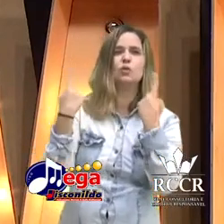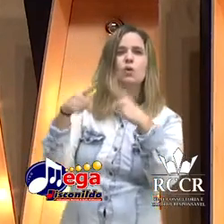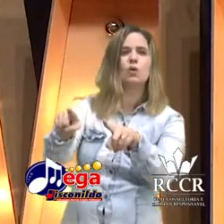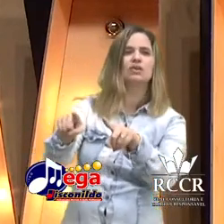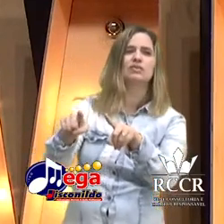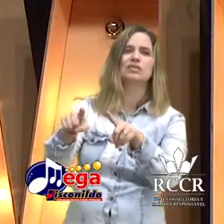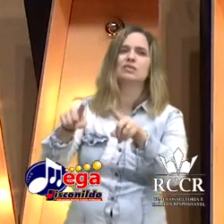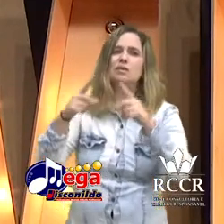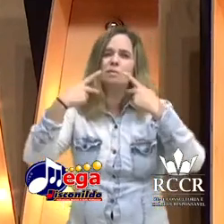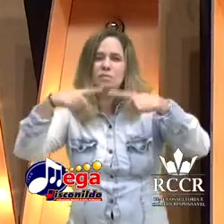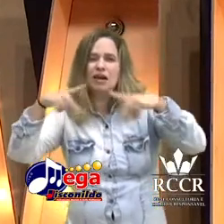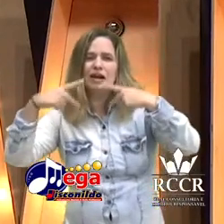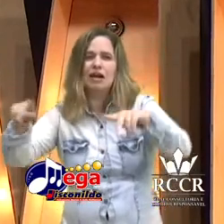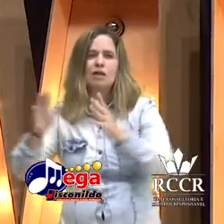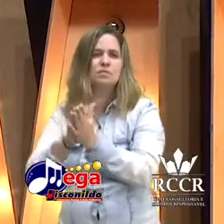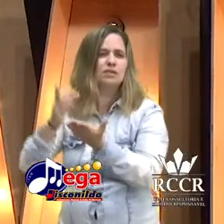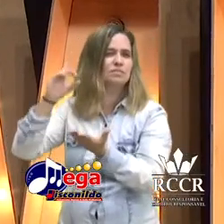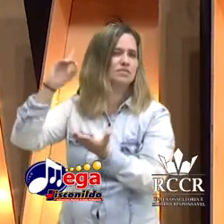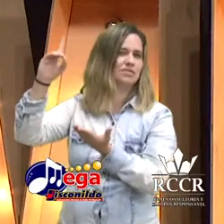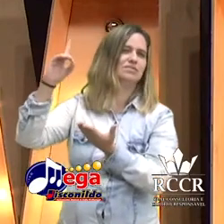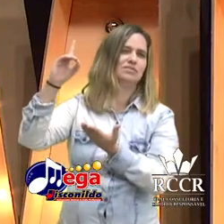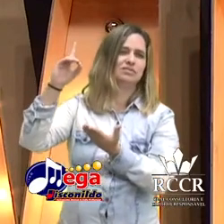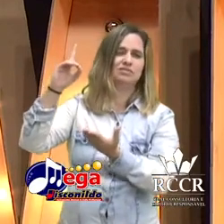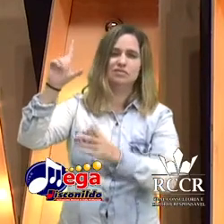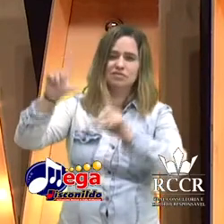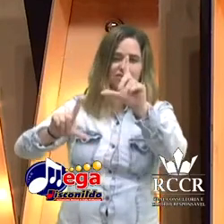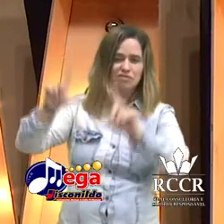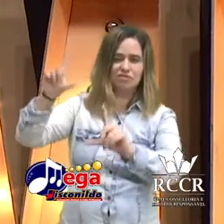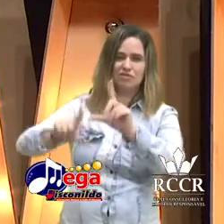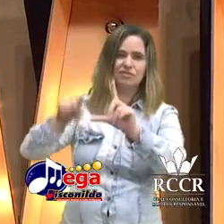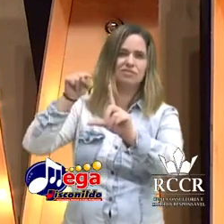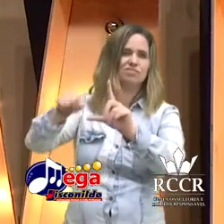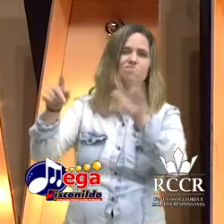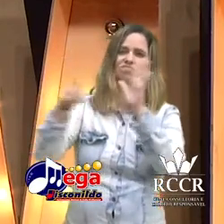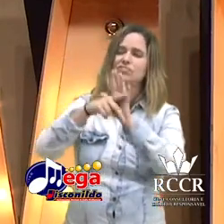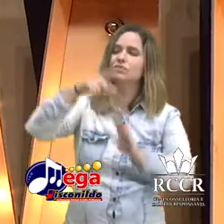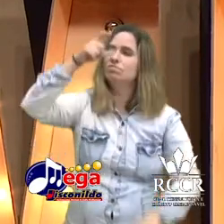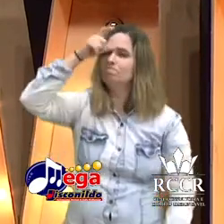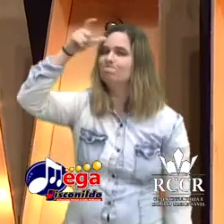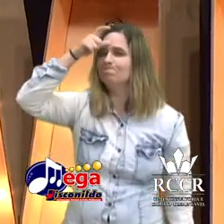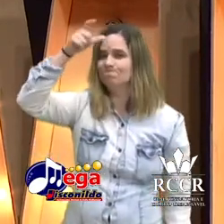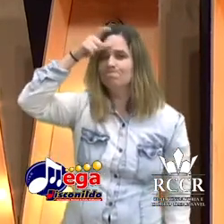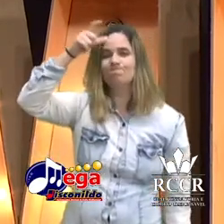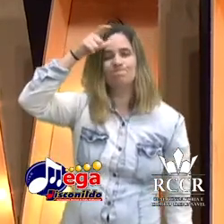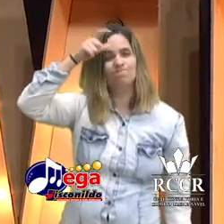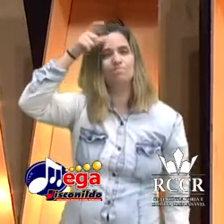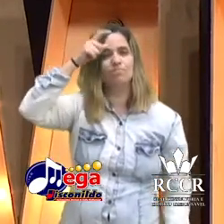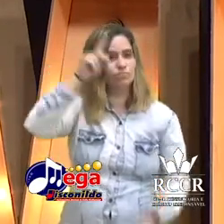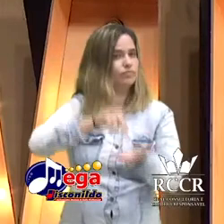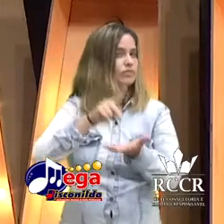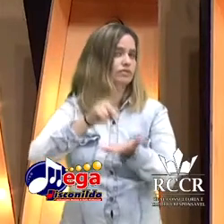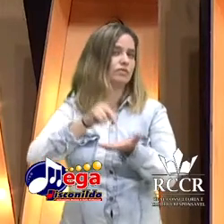uma imprensa dominada por um conceito diabólico. A verdade é essa. Não temos como negar. Não é todo mundo,